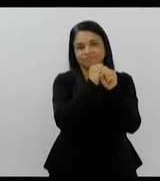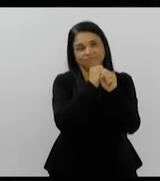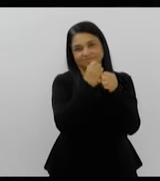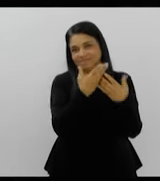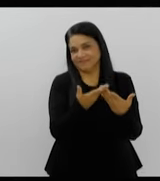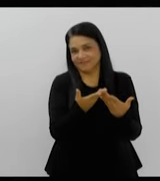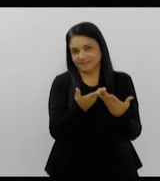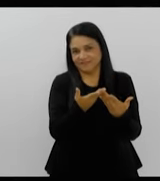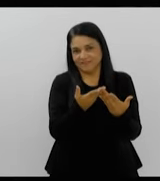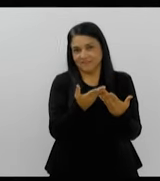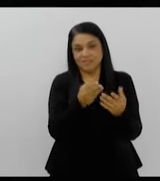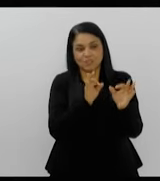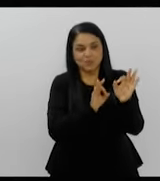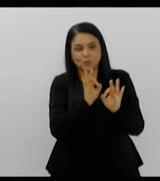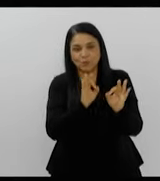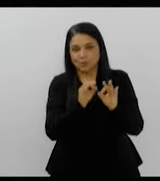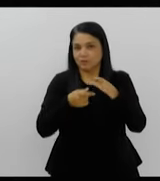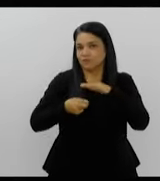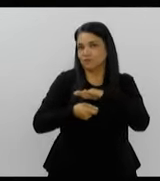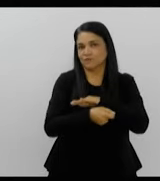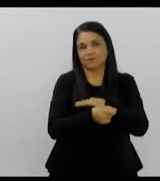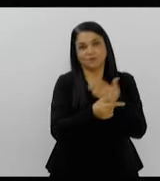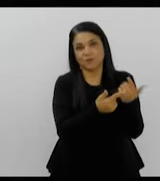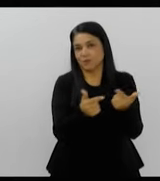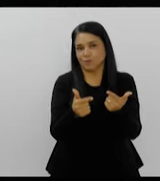e do plano de investimentos.